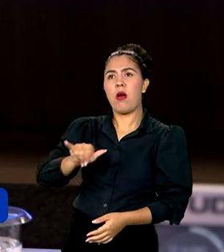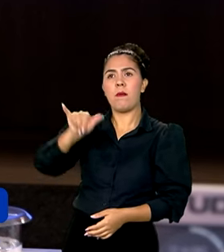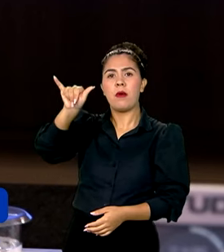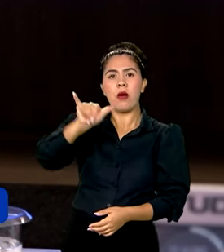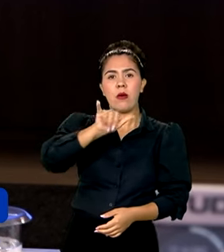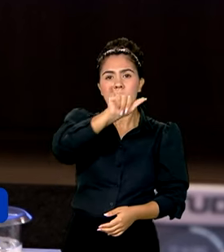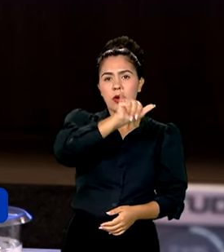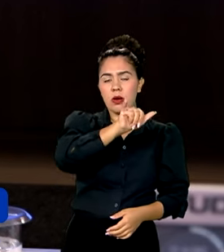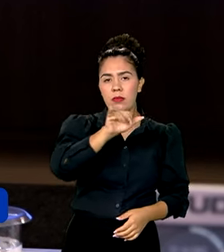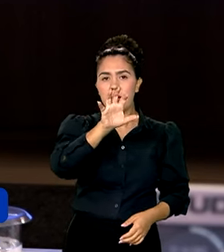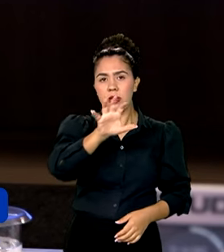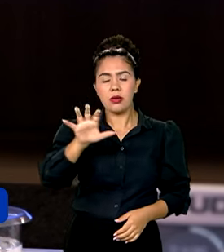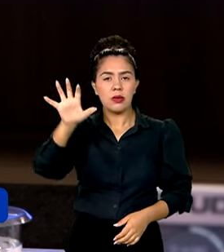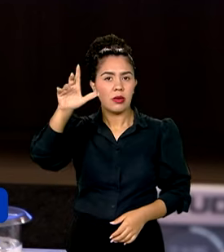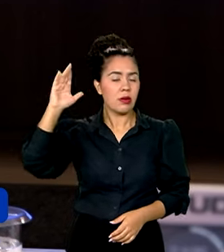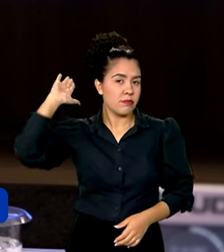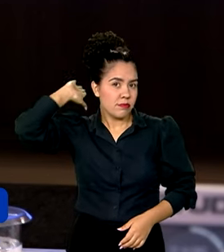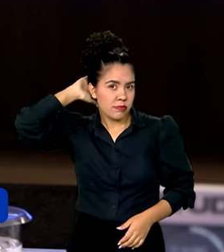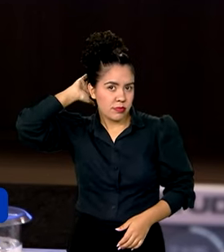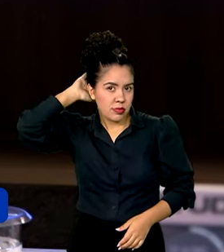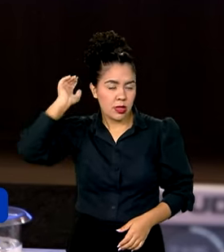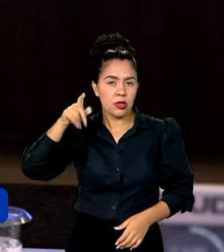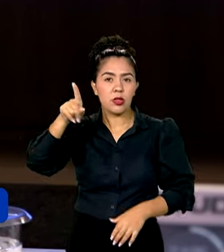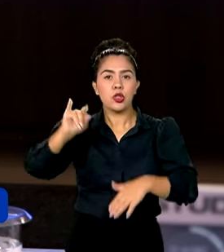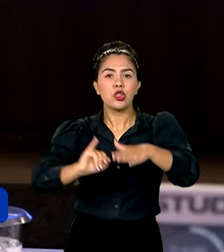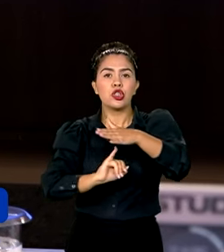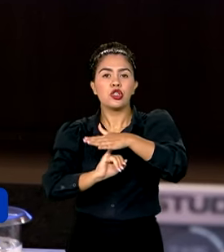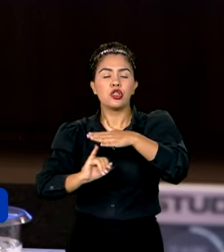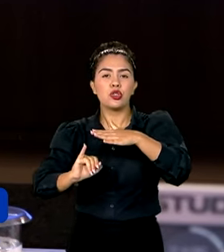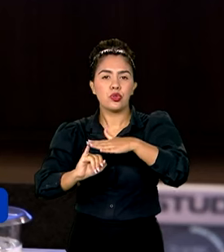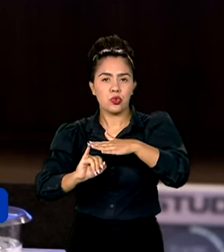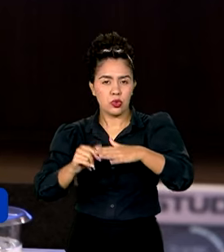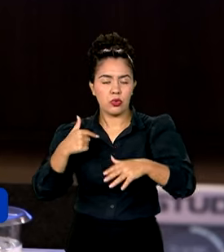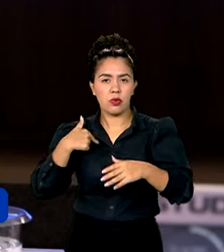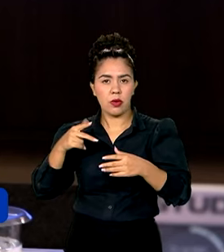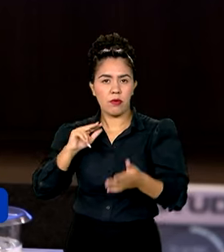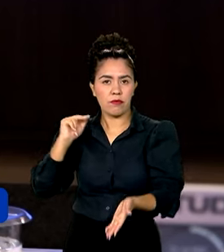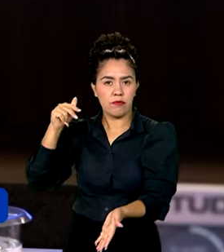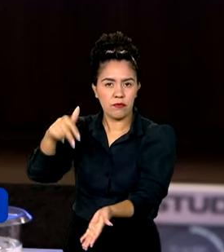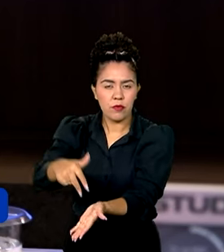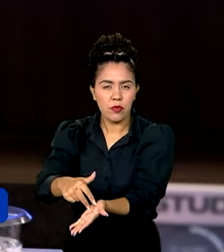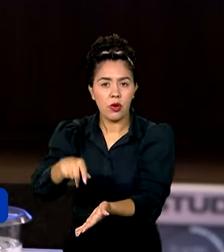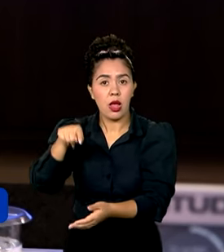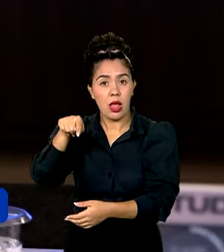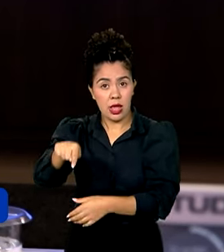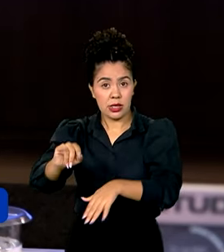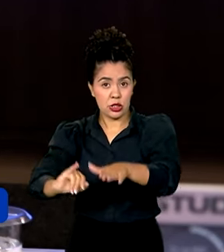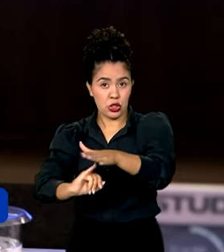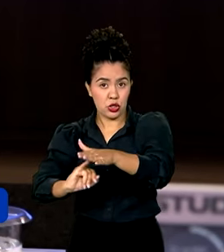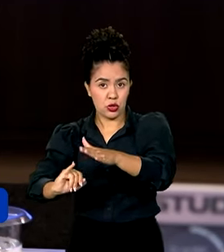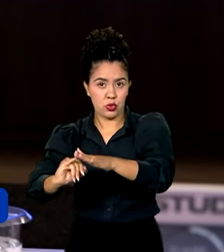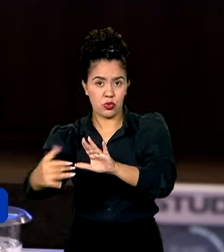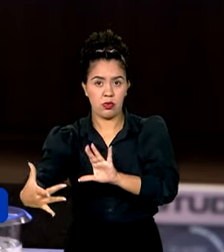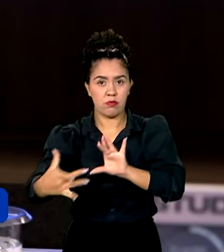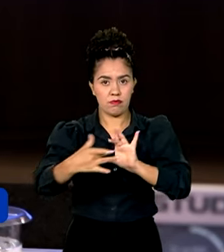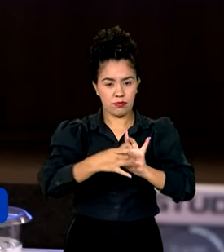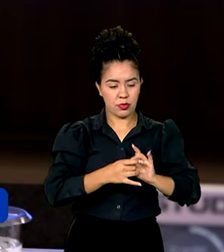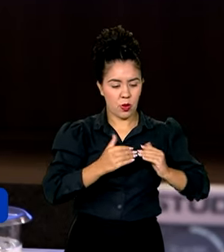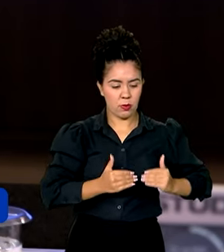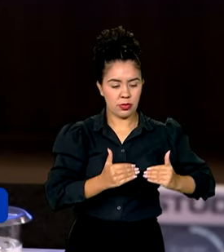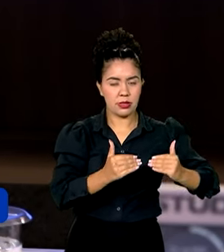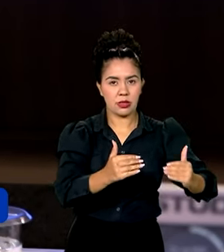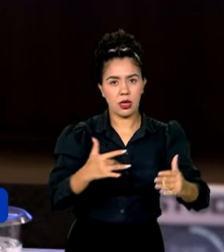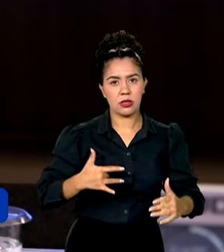Belém no Instituto Evandro Chagas eh que tem um instituto vinculado ao ministério da saúde que faz a